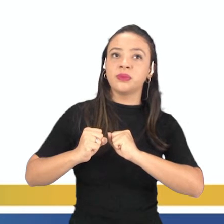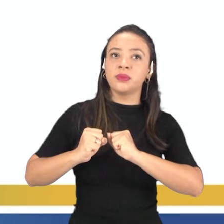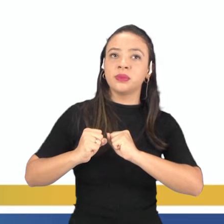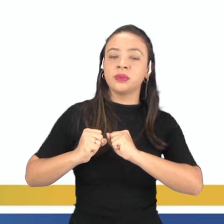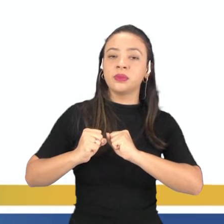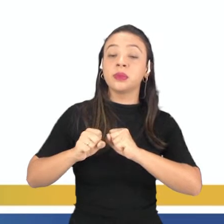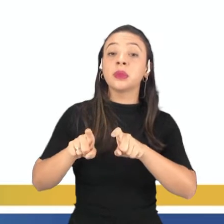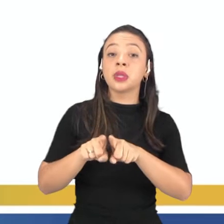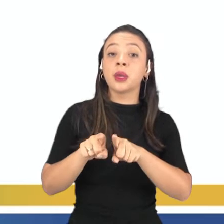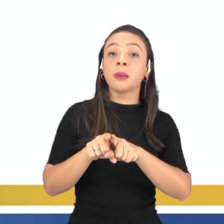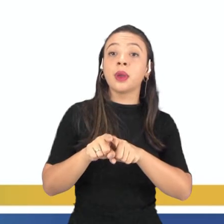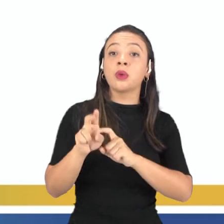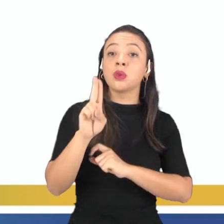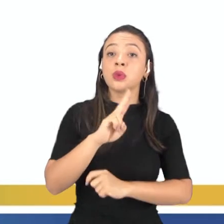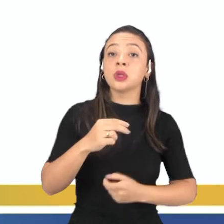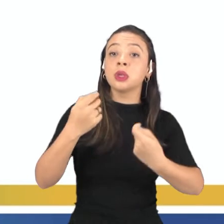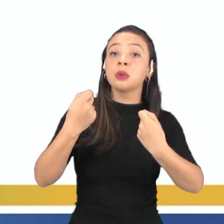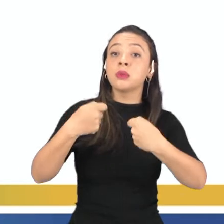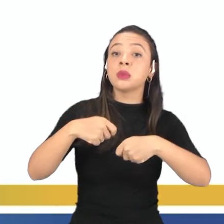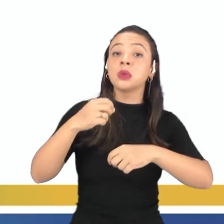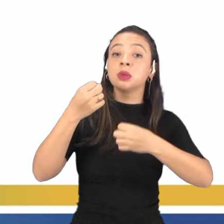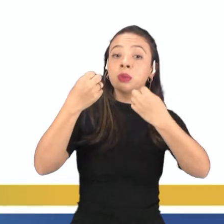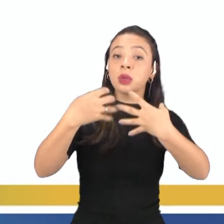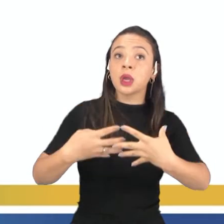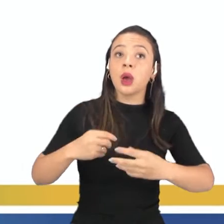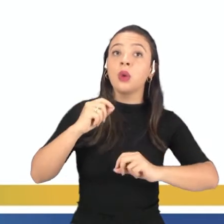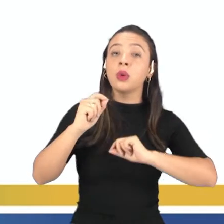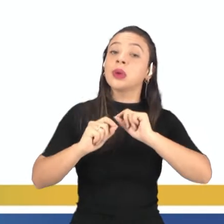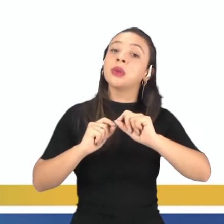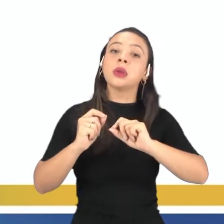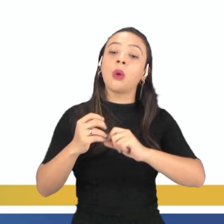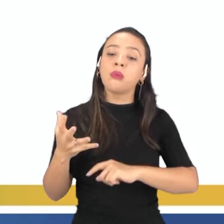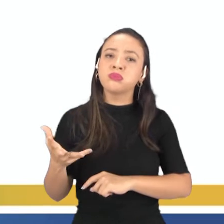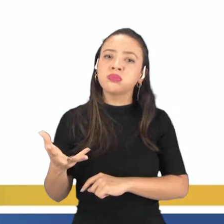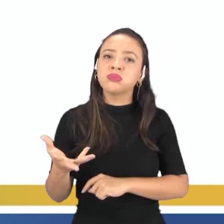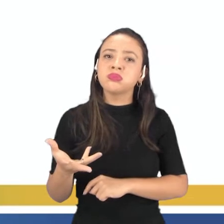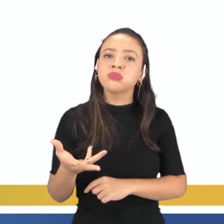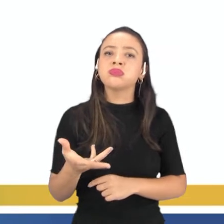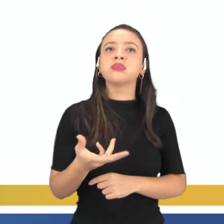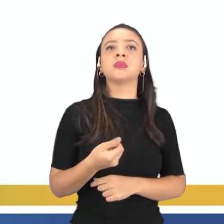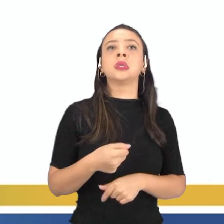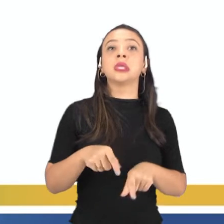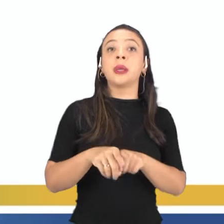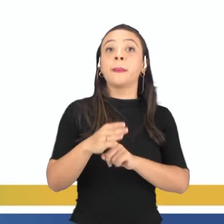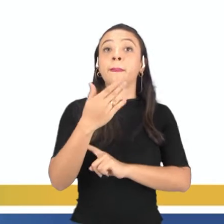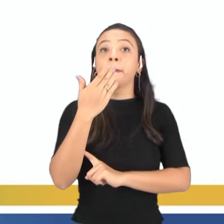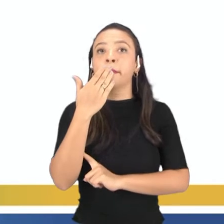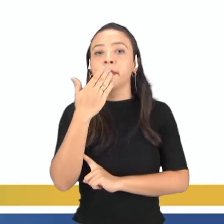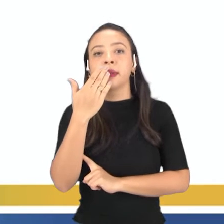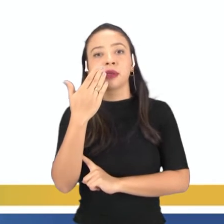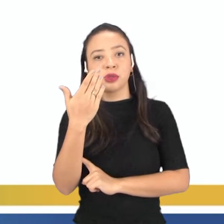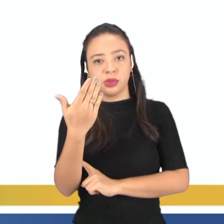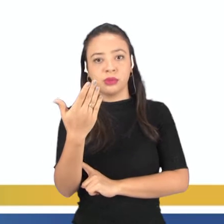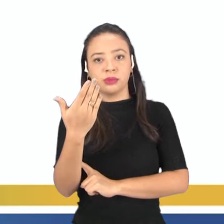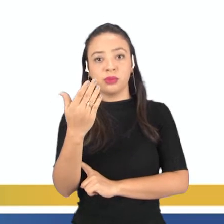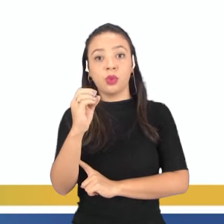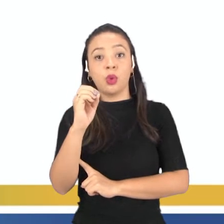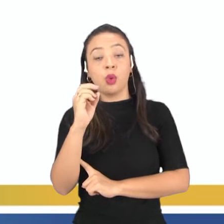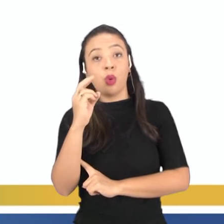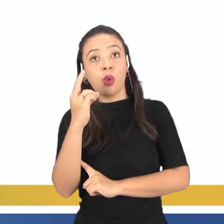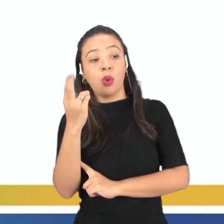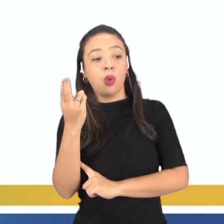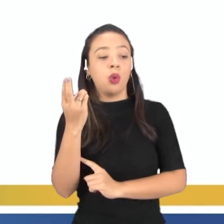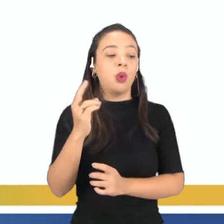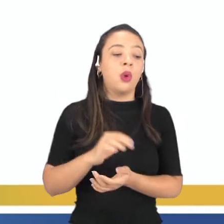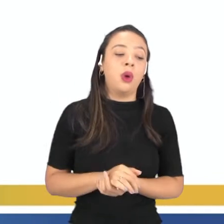pode ser usado para expressar a habilidade, pedir ou dar permissão de maneira informal. Então, nós usamos nessas